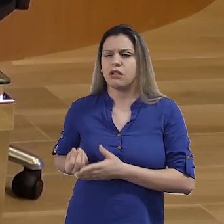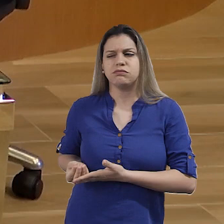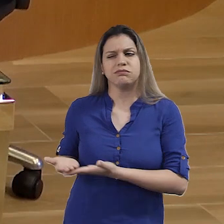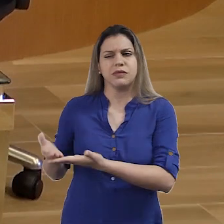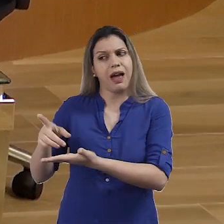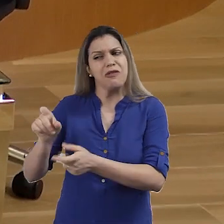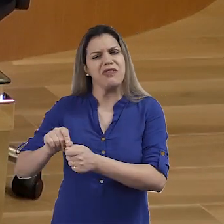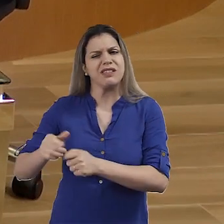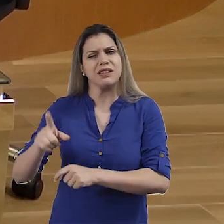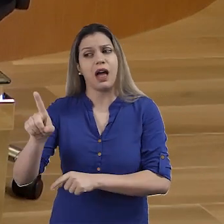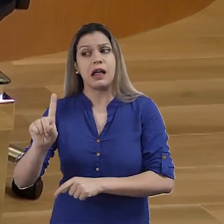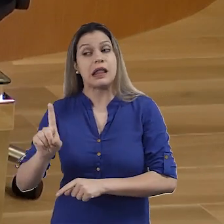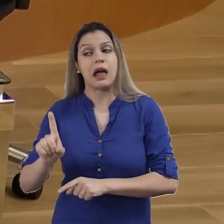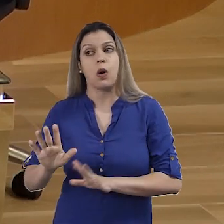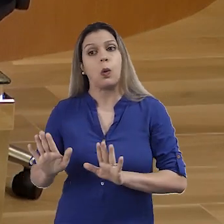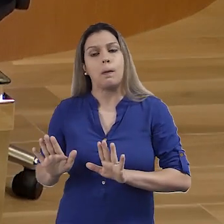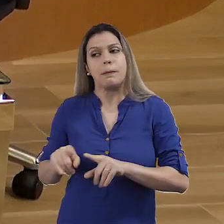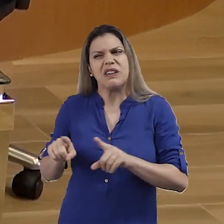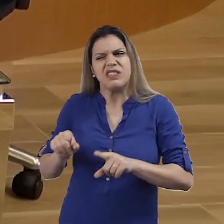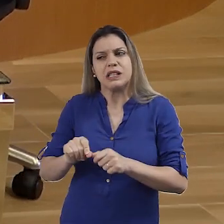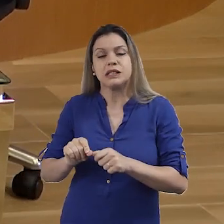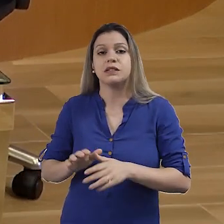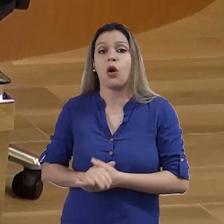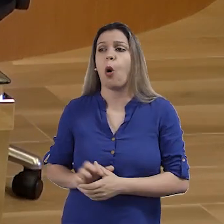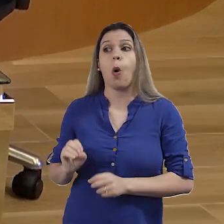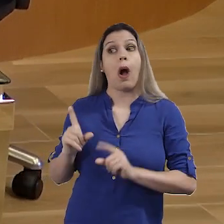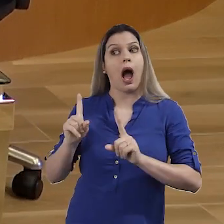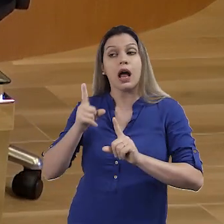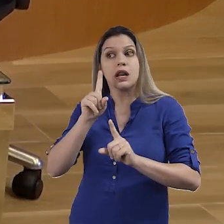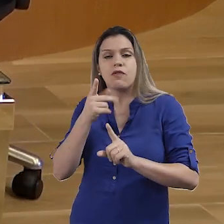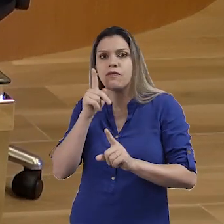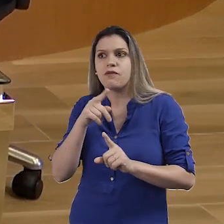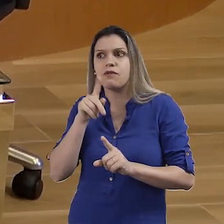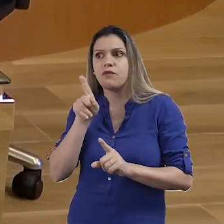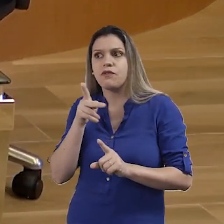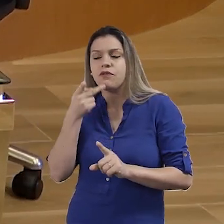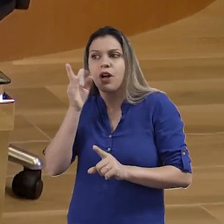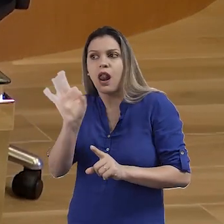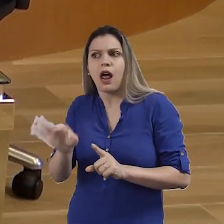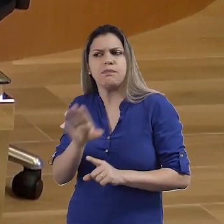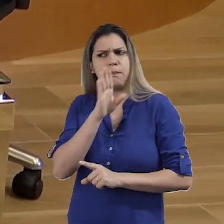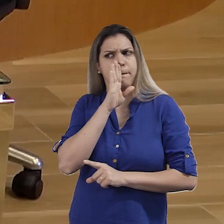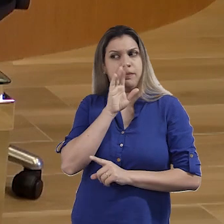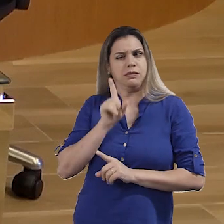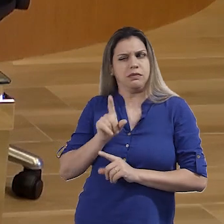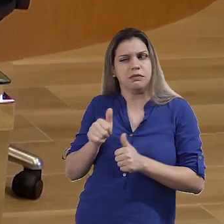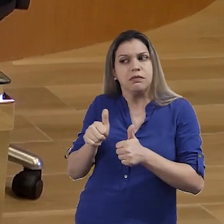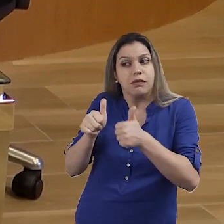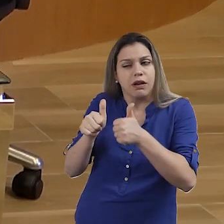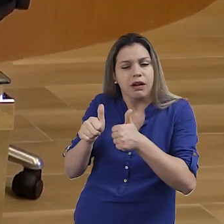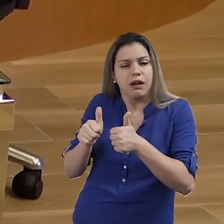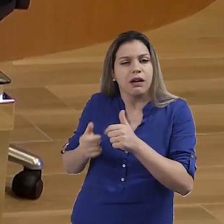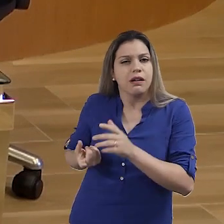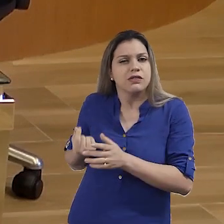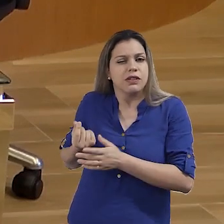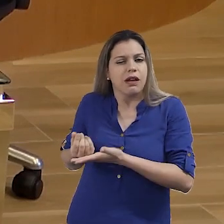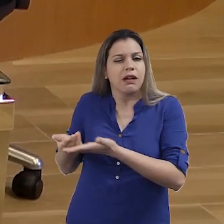que ele não deveria fazer, ou simplesmente para que ele não faça algo. Aqueles exemplos clássicos de